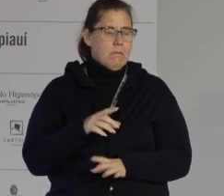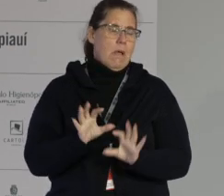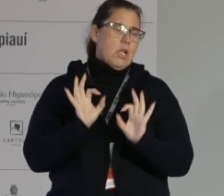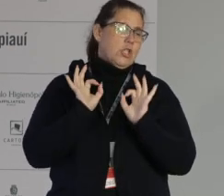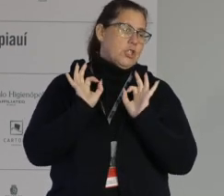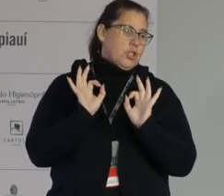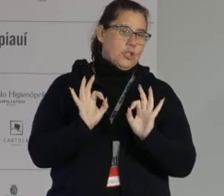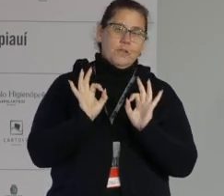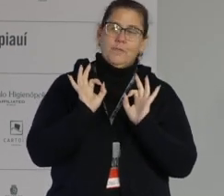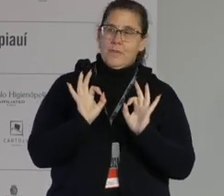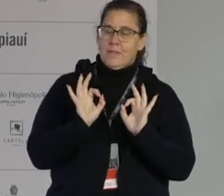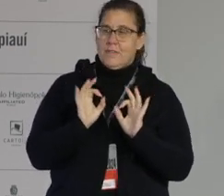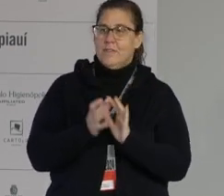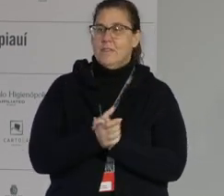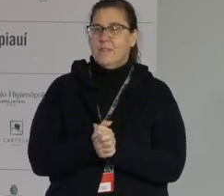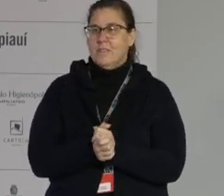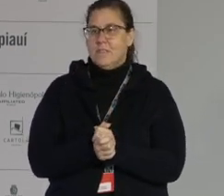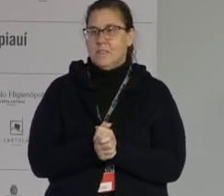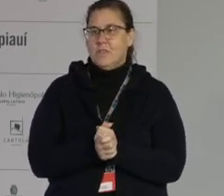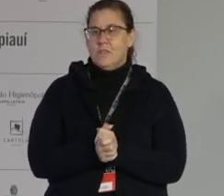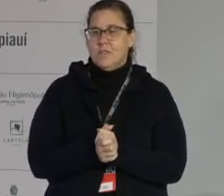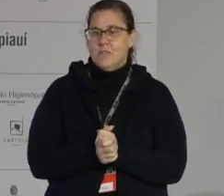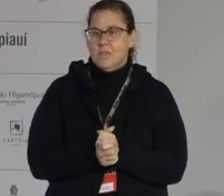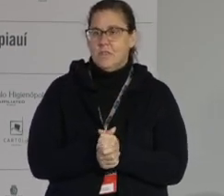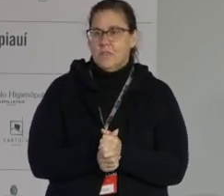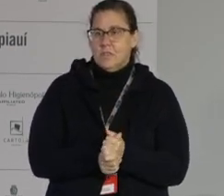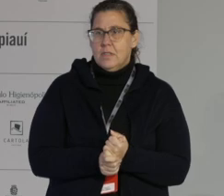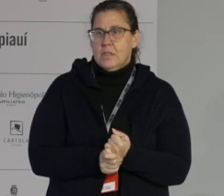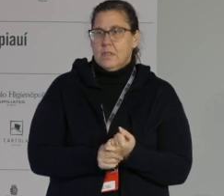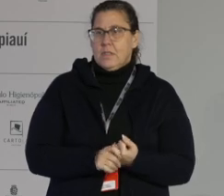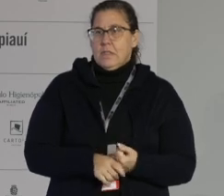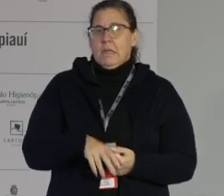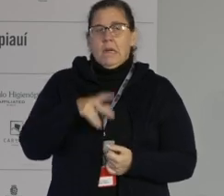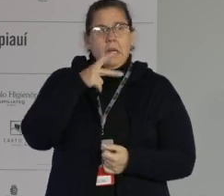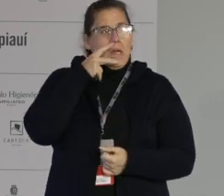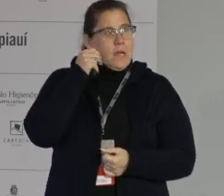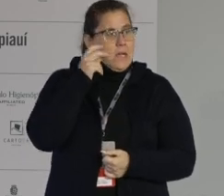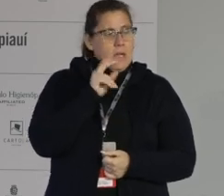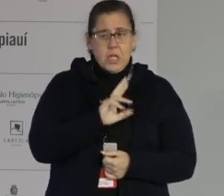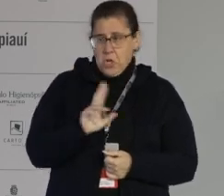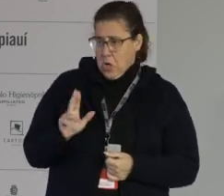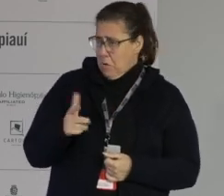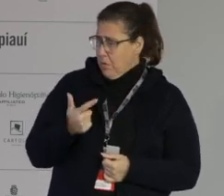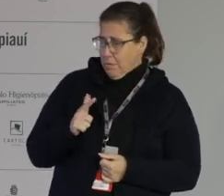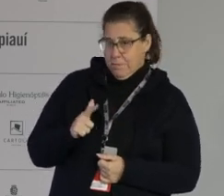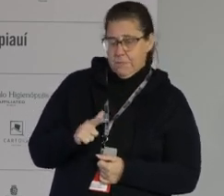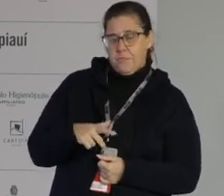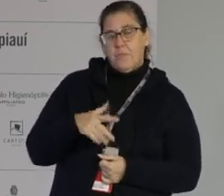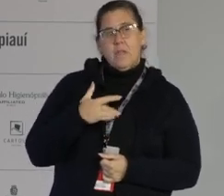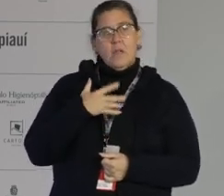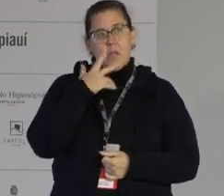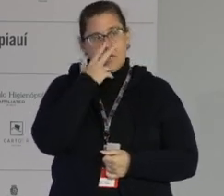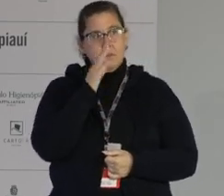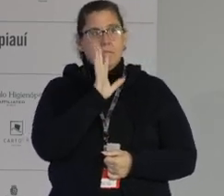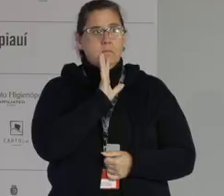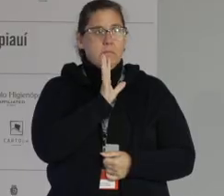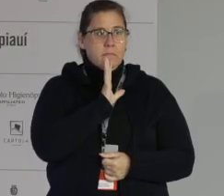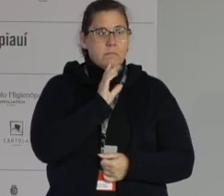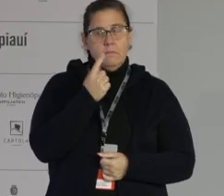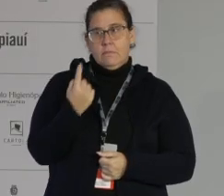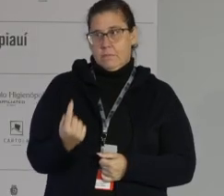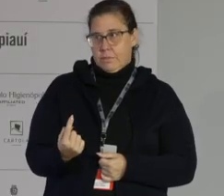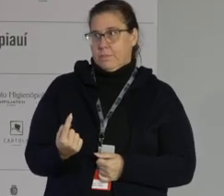são heterônimos do Fernando Pessoa. A minha gata nem tem nome, mas eu acho que ela conheceu um